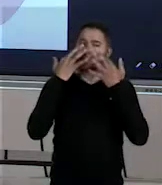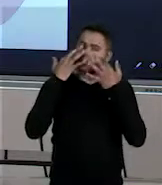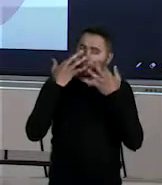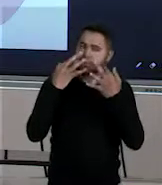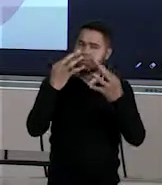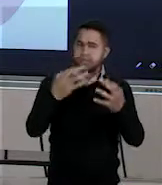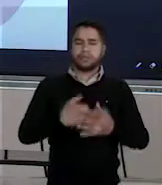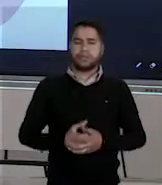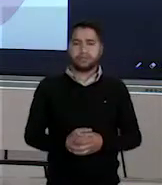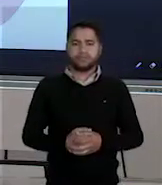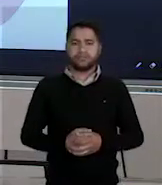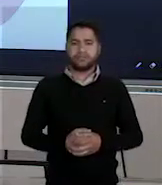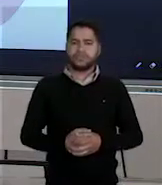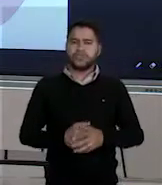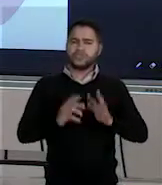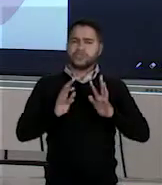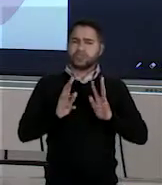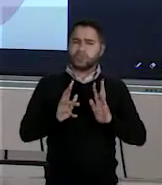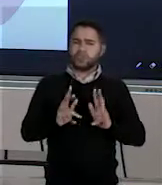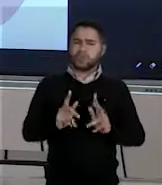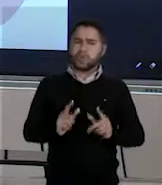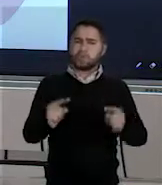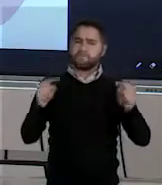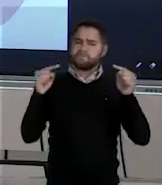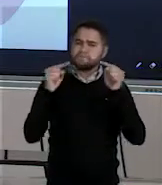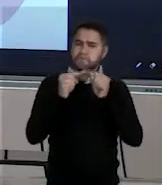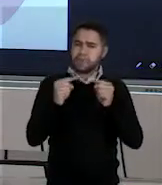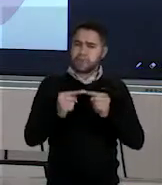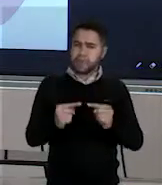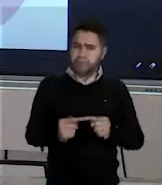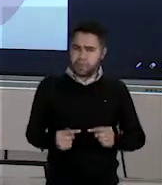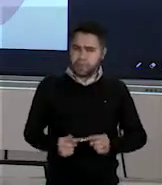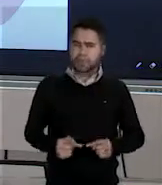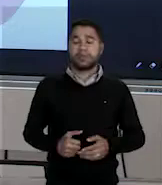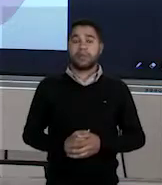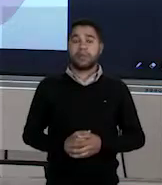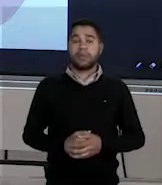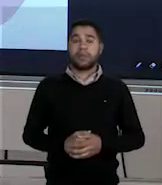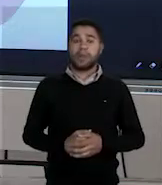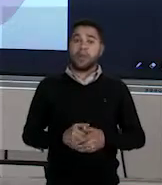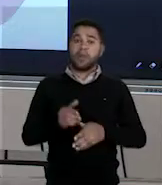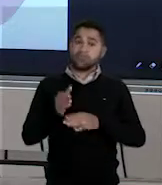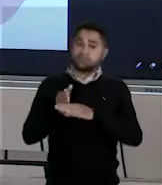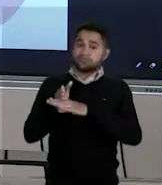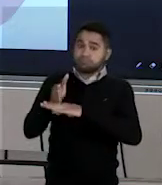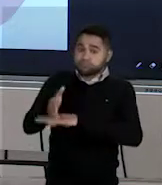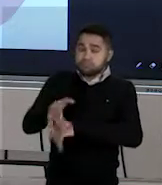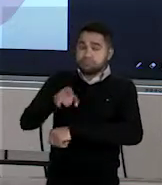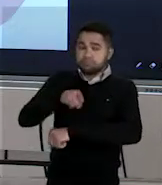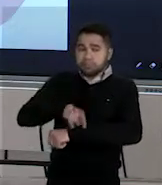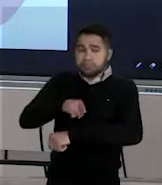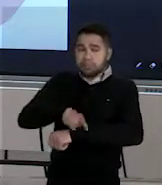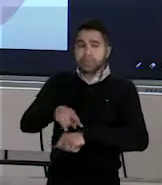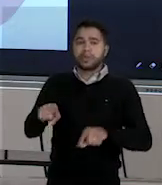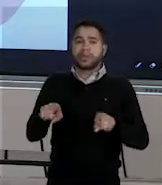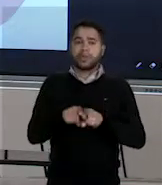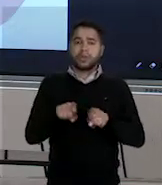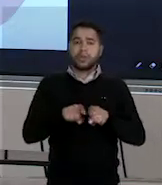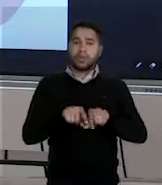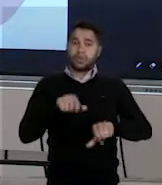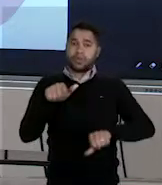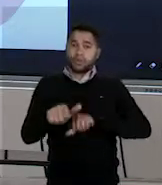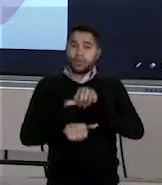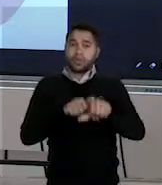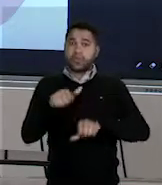atentas à higienização correta, de quando for ao banheiro, de quando for trocar os